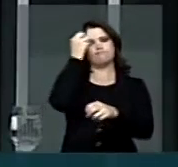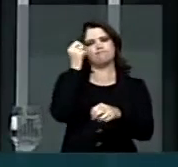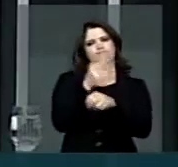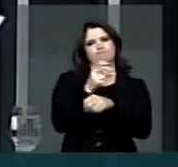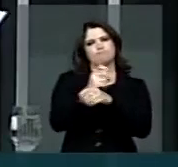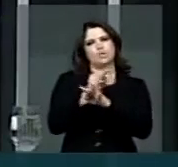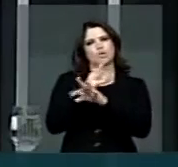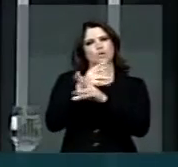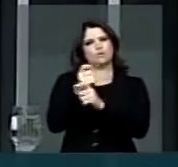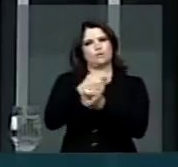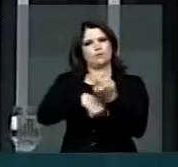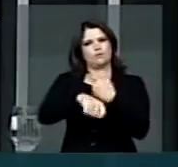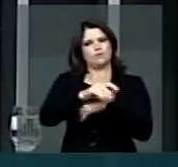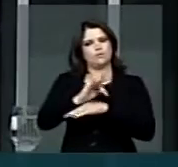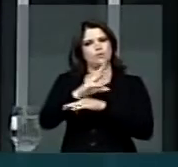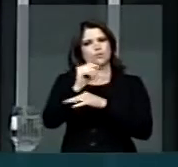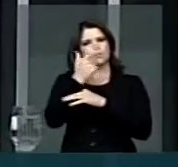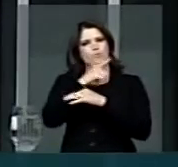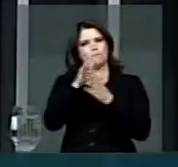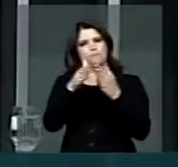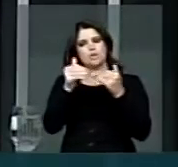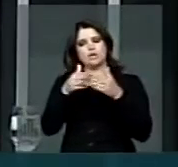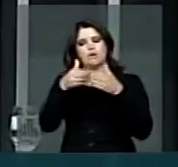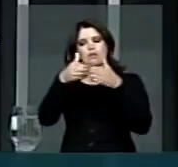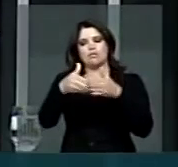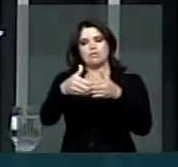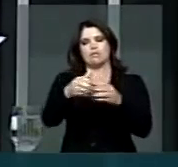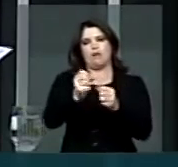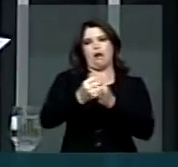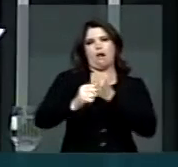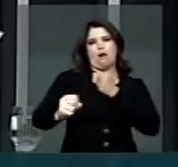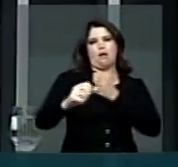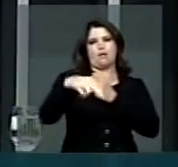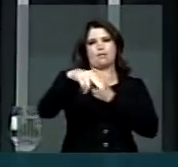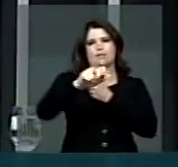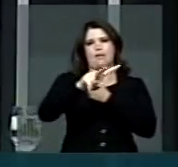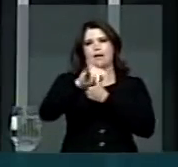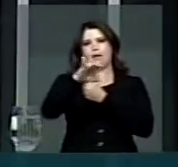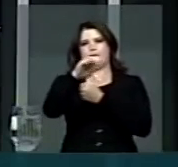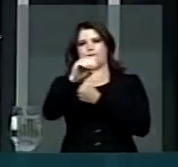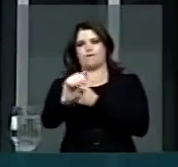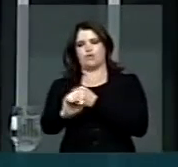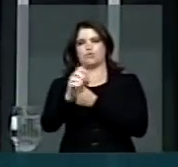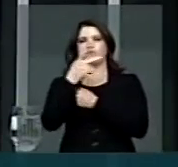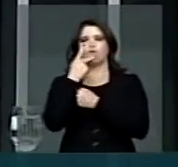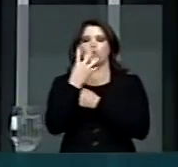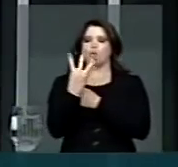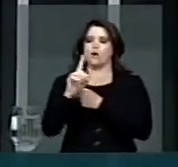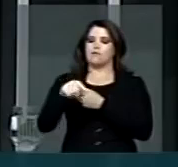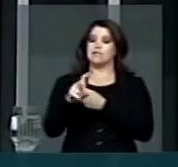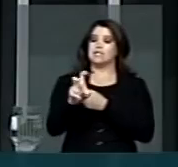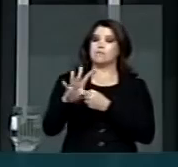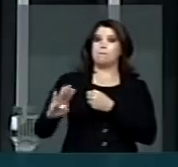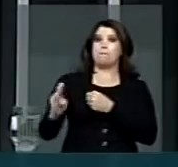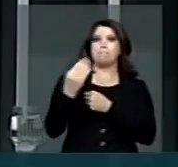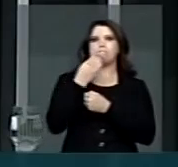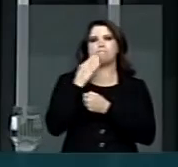uma economia de encomendas de navio de 4,5 bilhões de reais.